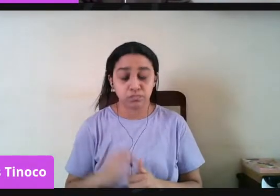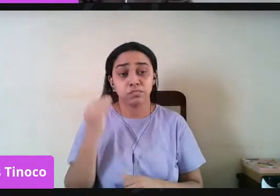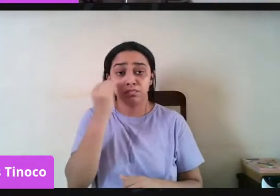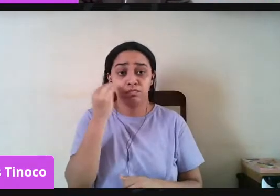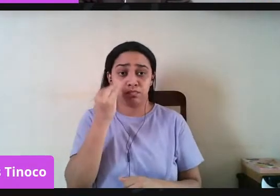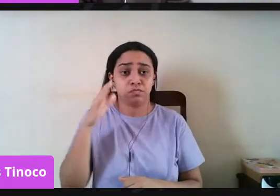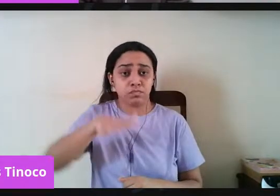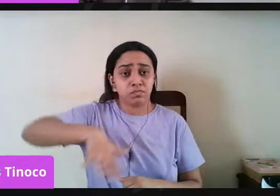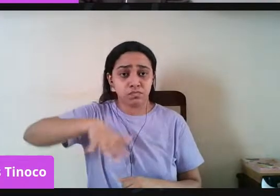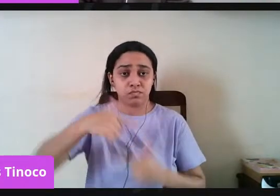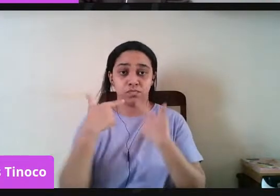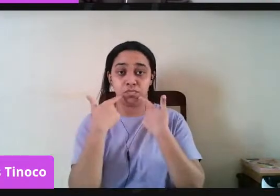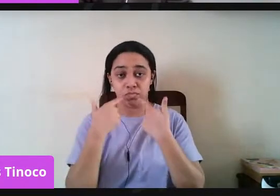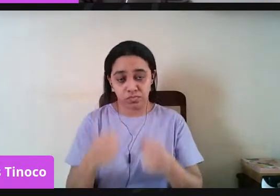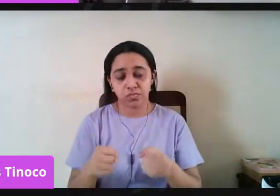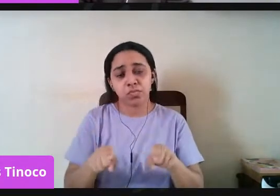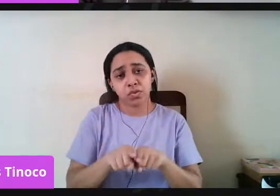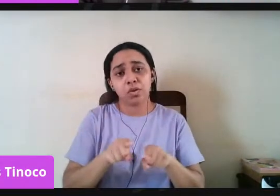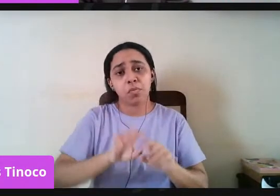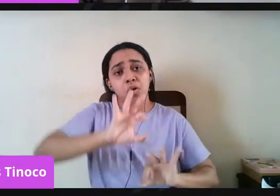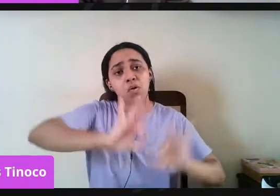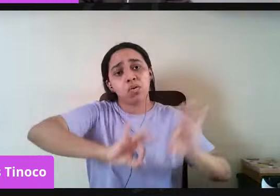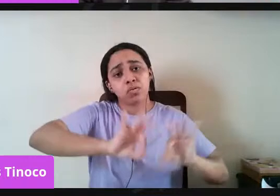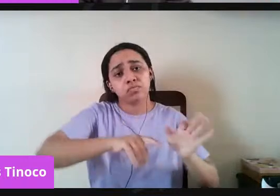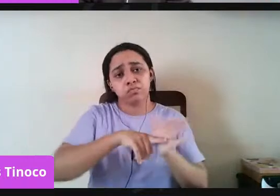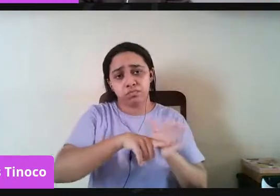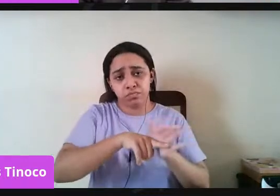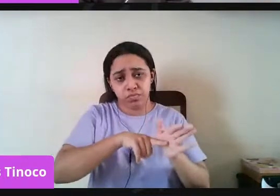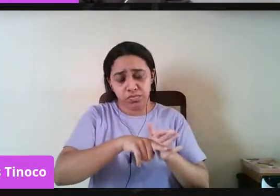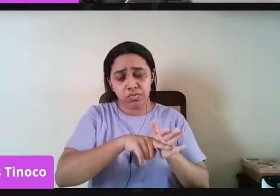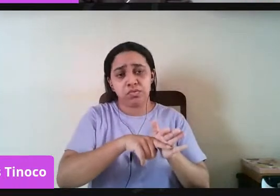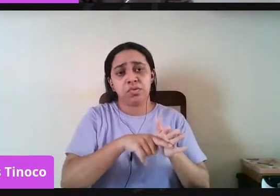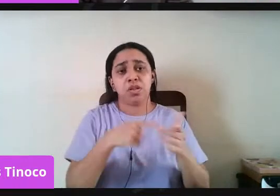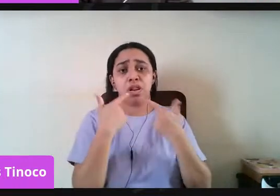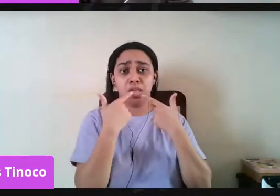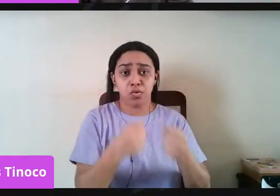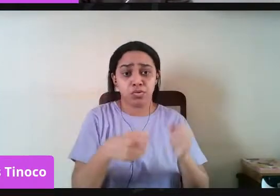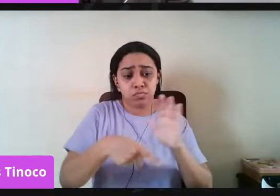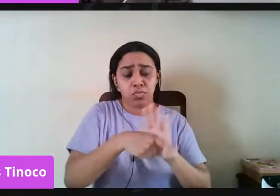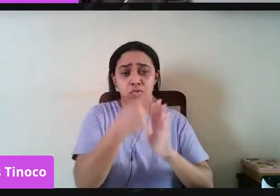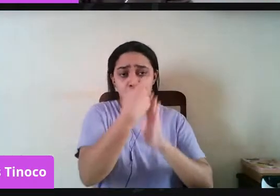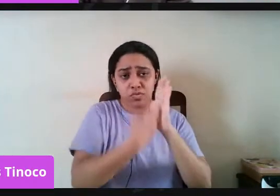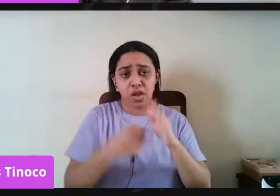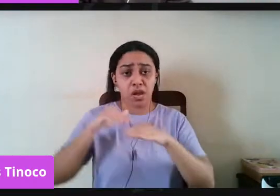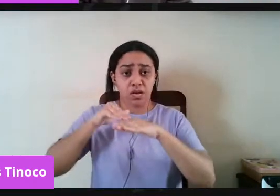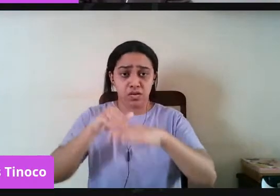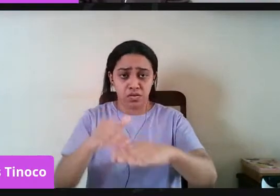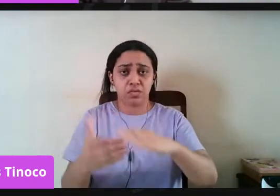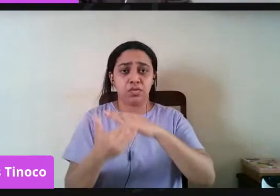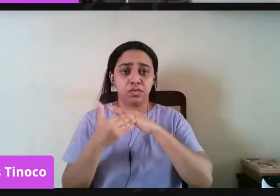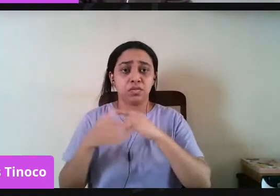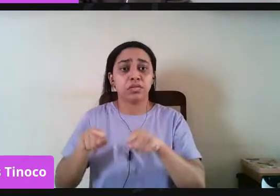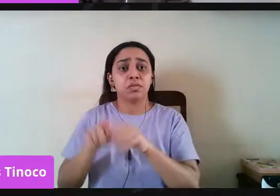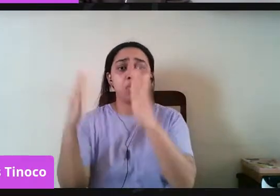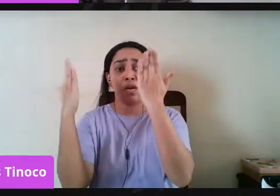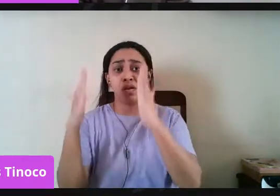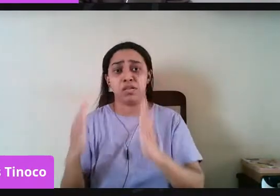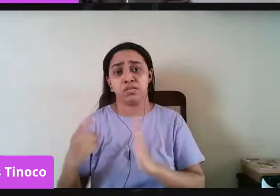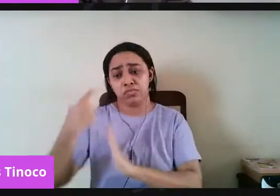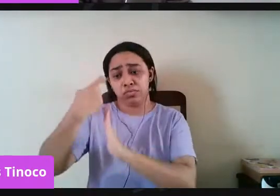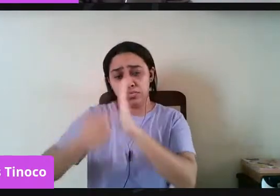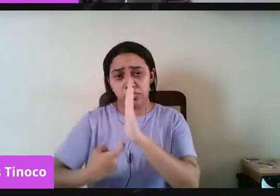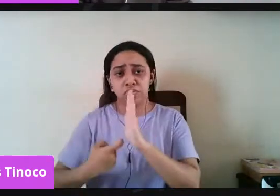Linguística, desenvolve pesquisas no âmbito da Linguística de Texto, da enunciação, da análise textual